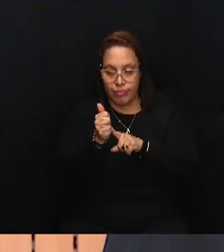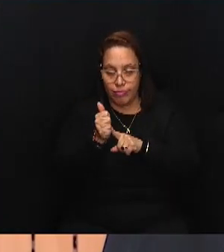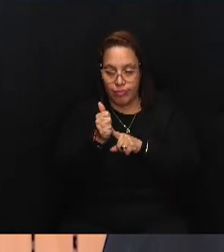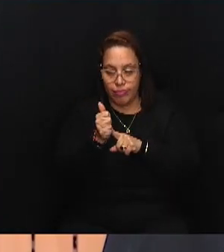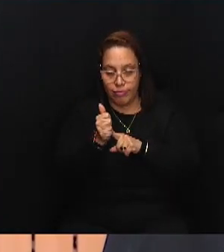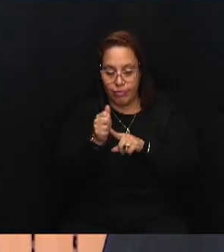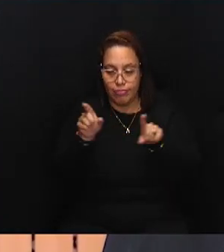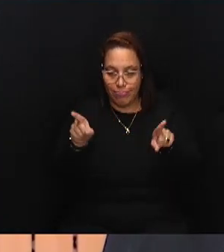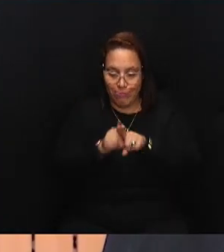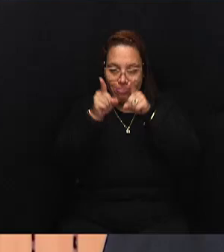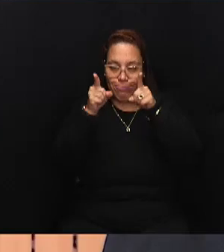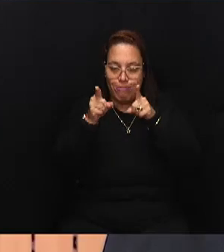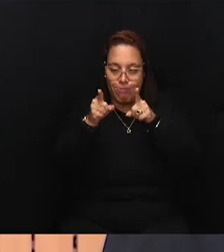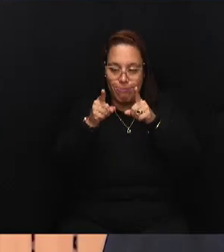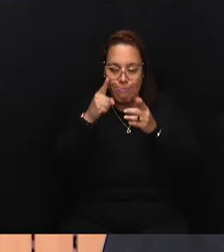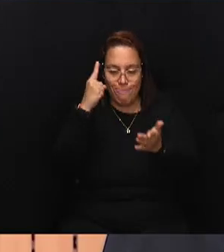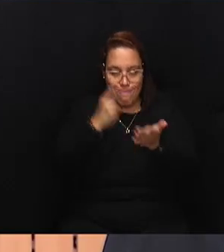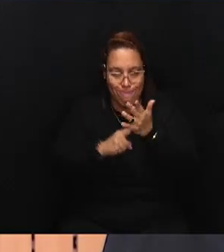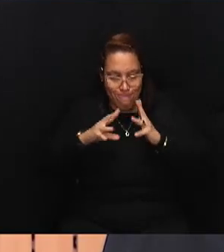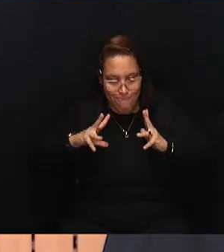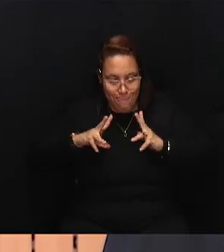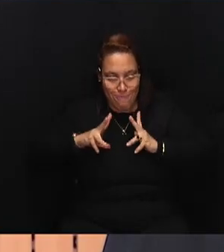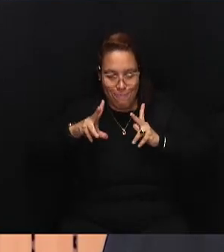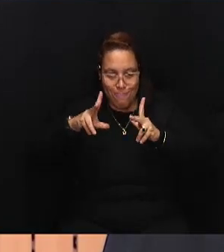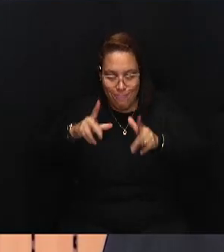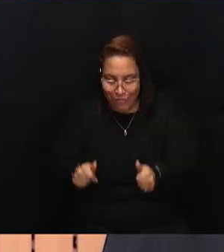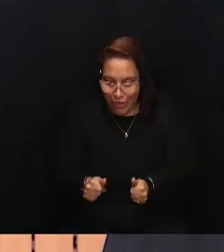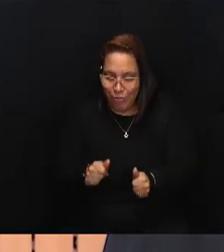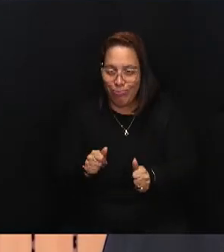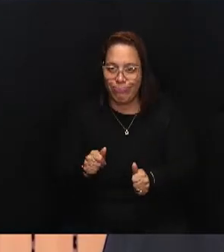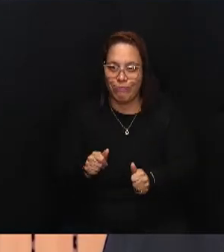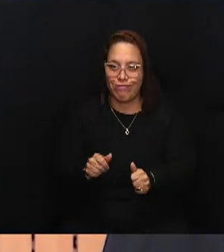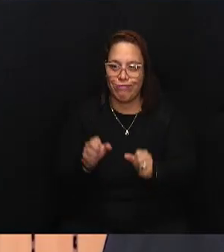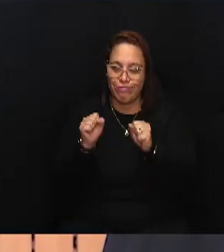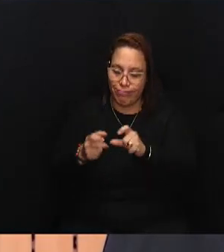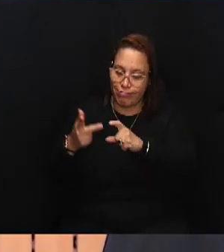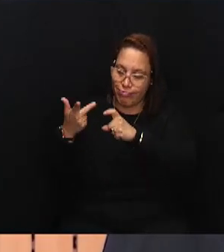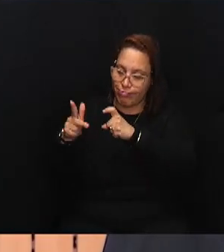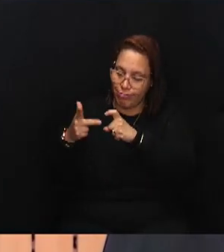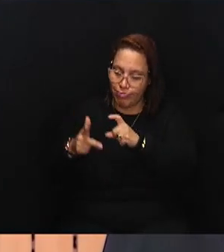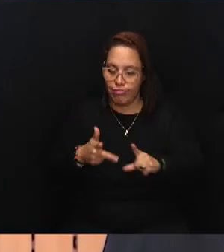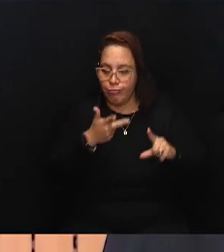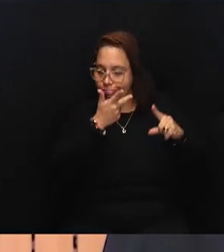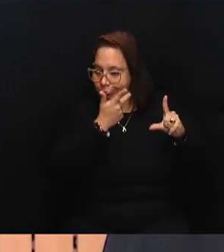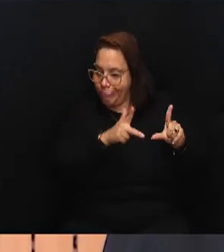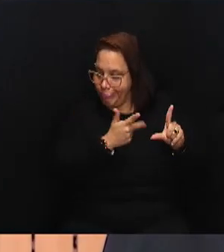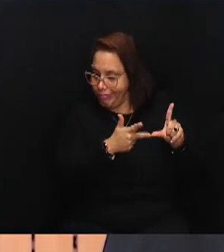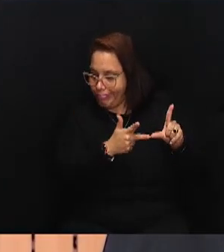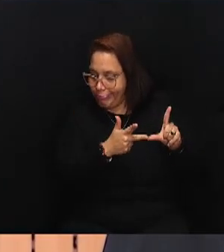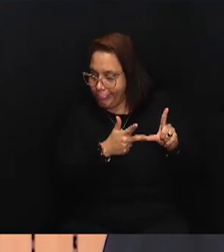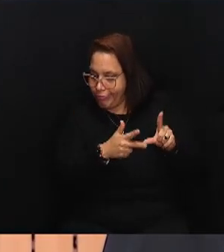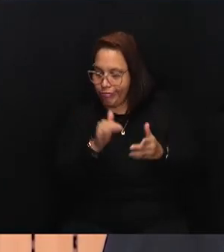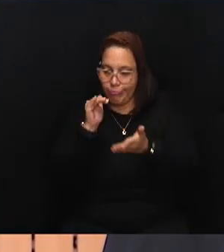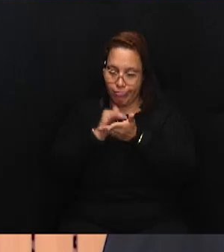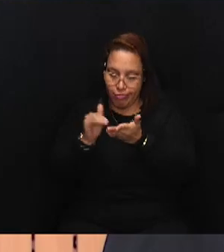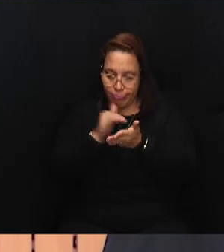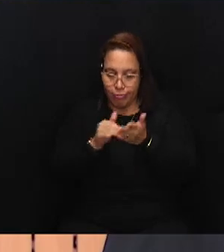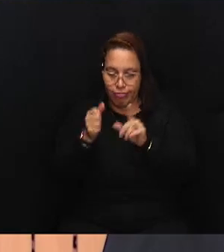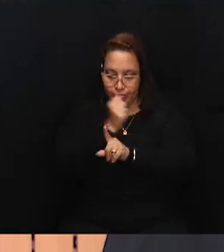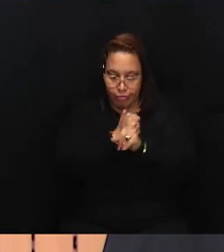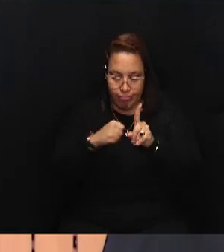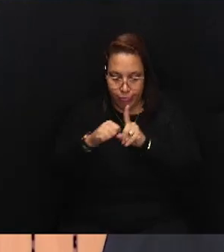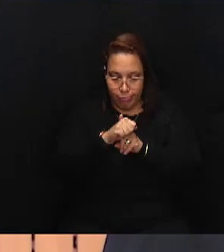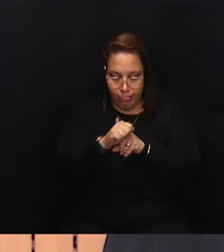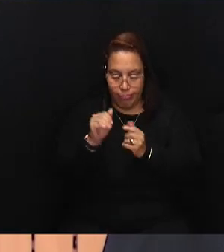torná-la digna é dever de todos. Então, quando digo todos, é o Poder Executivo, é o Poder Legislativo, é a Secretaria de Assistência,